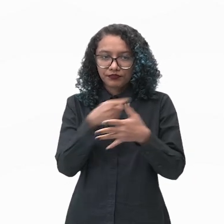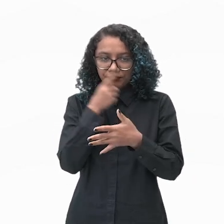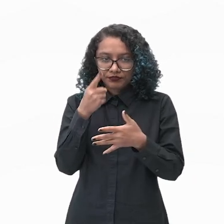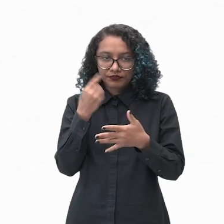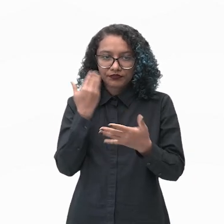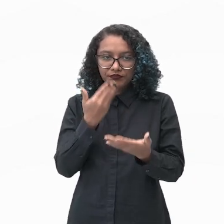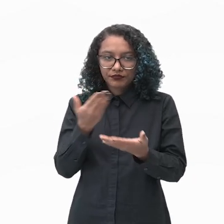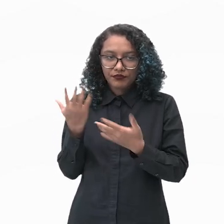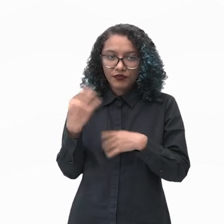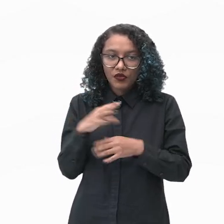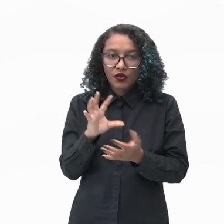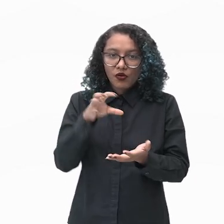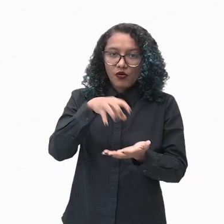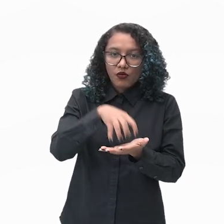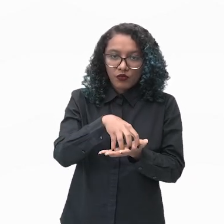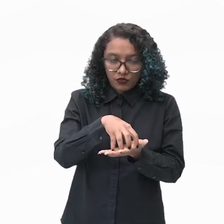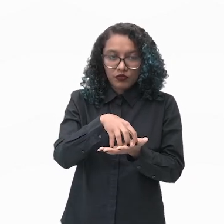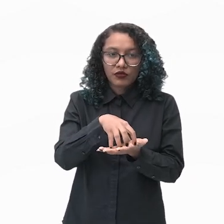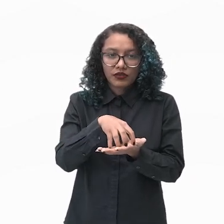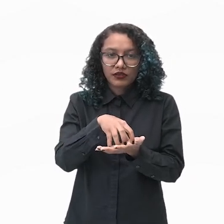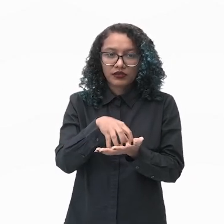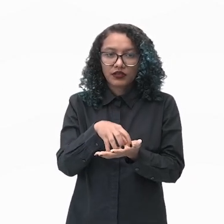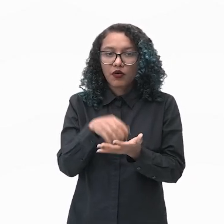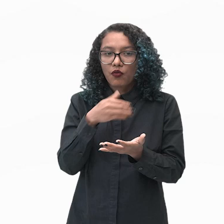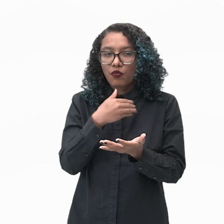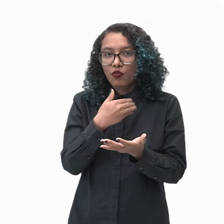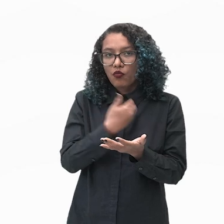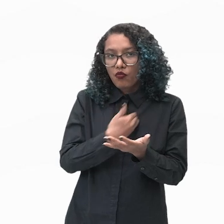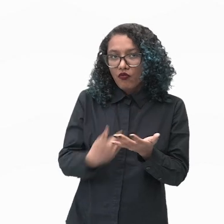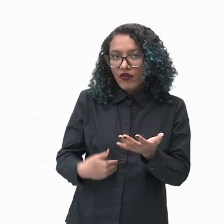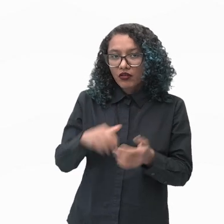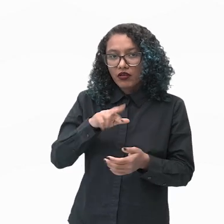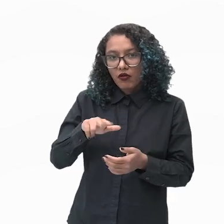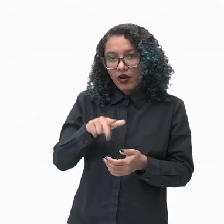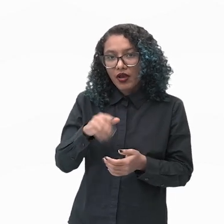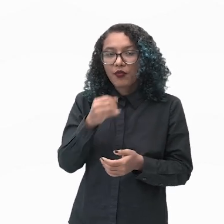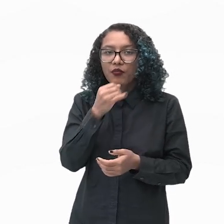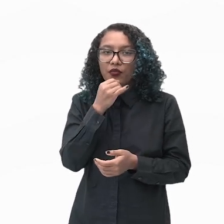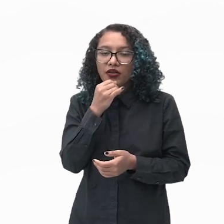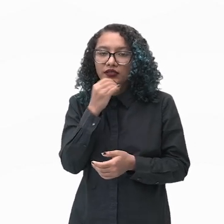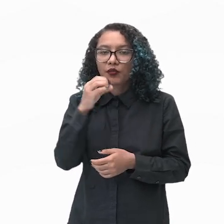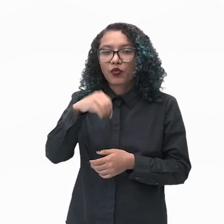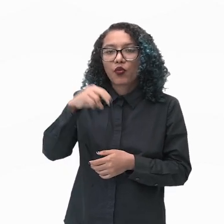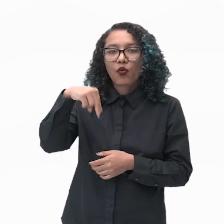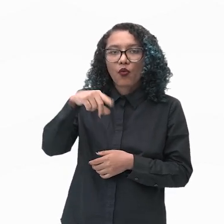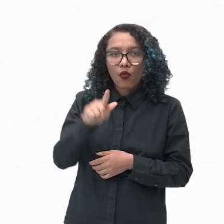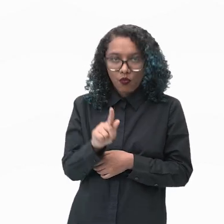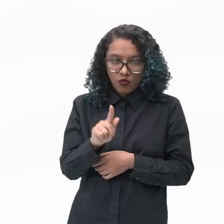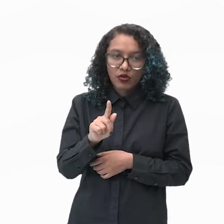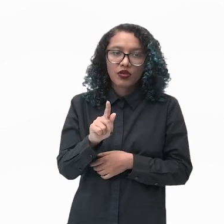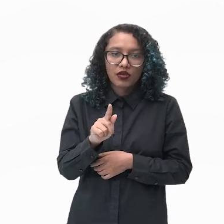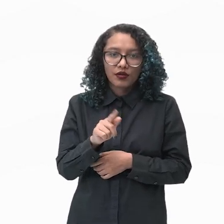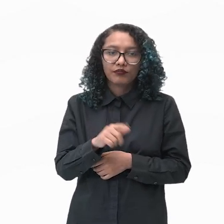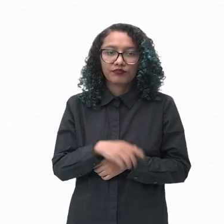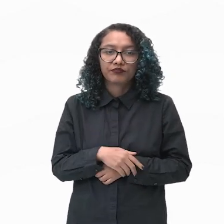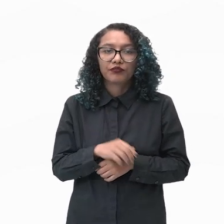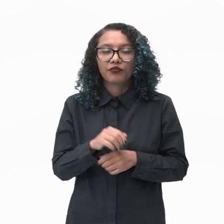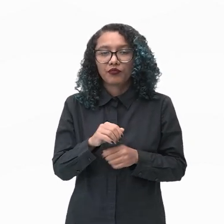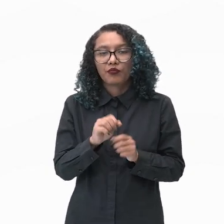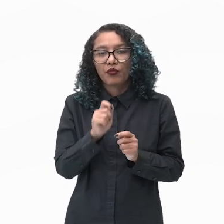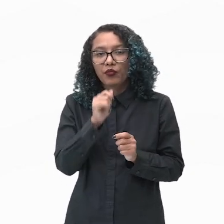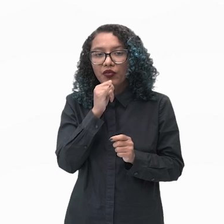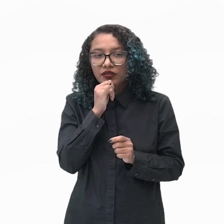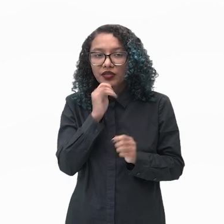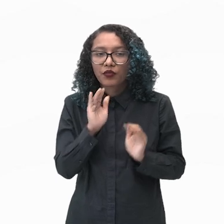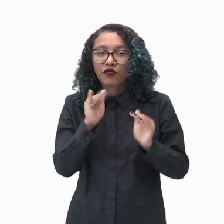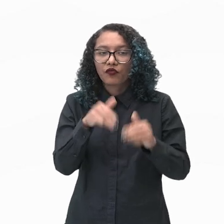organizações não governamentais, tá bom? Um exemplo, a gente tem a ONGs, a gente pode ter movimentos sociais ligados ao movimento, por exemplo, do